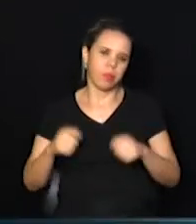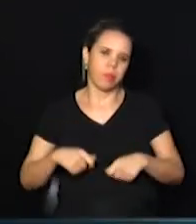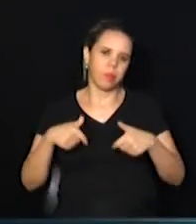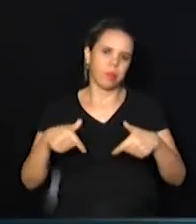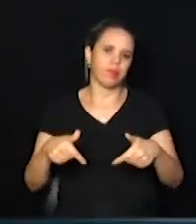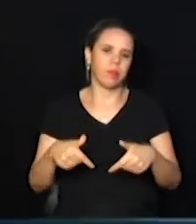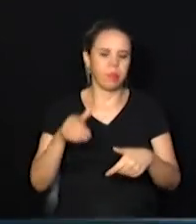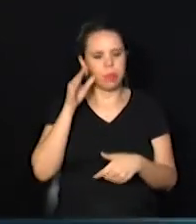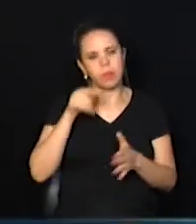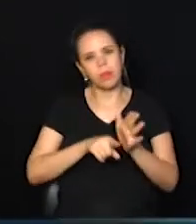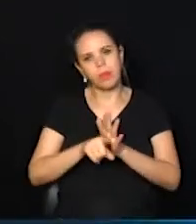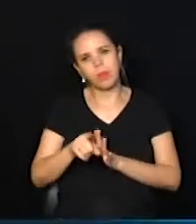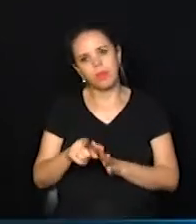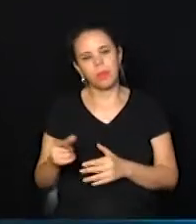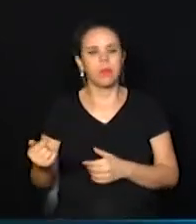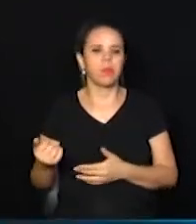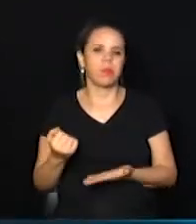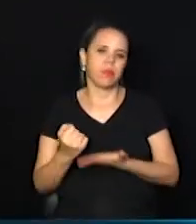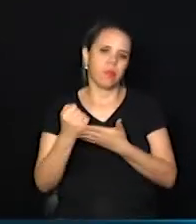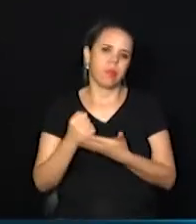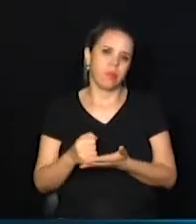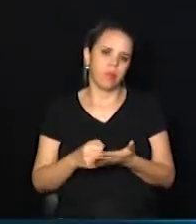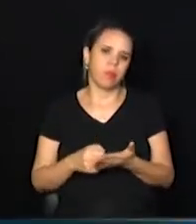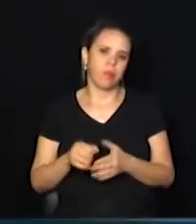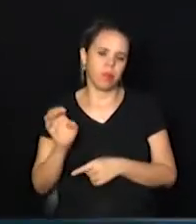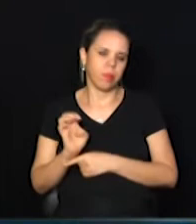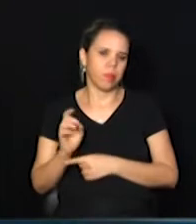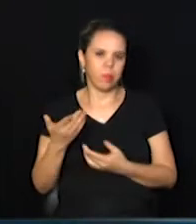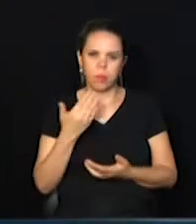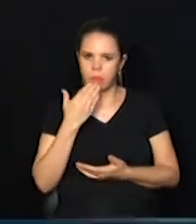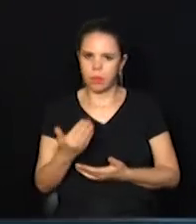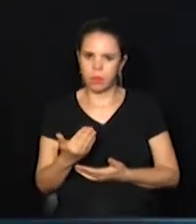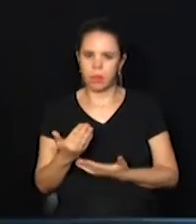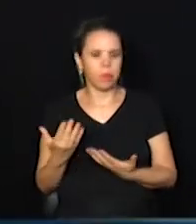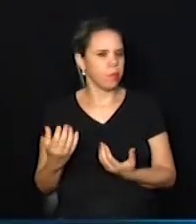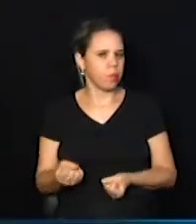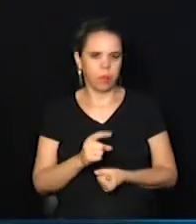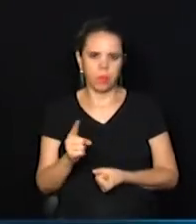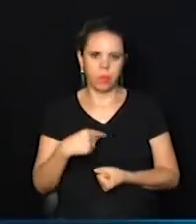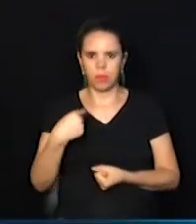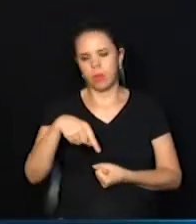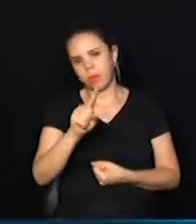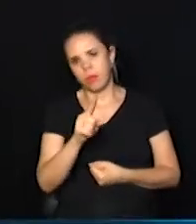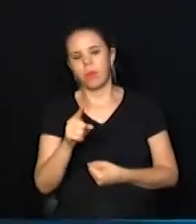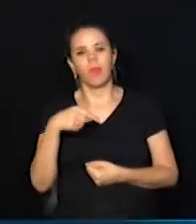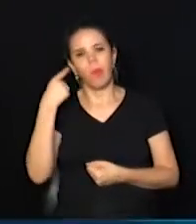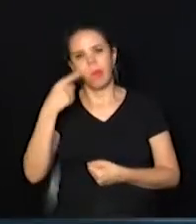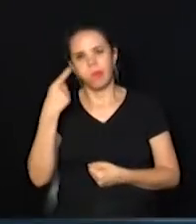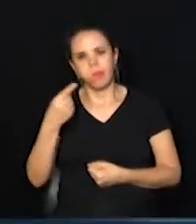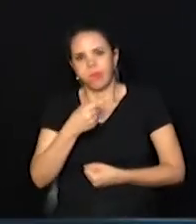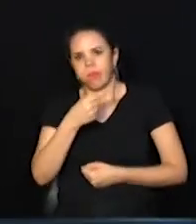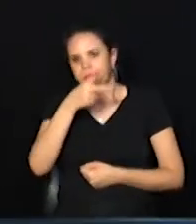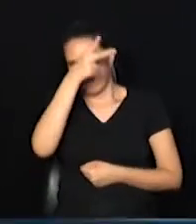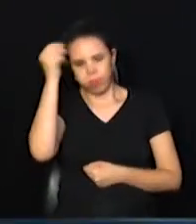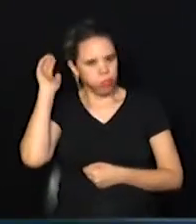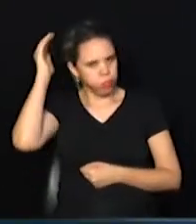e apurar e subsidiar a investigação estadual. Esse pedido foi indeferido. Fomos então ao Procurador-Geral da República,